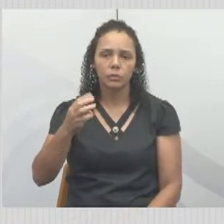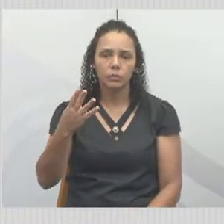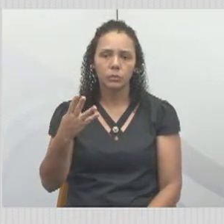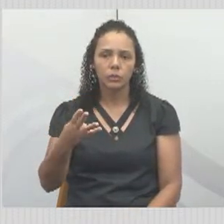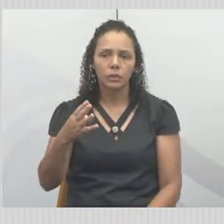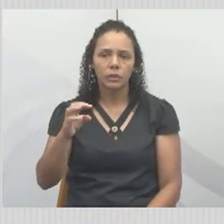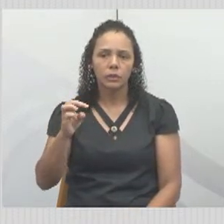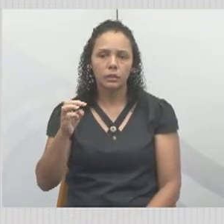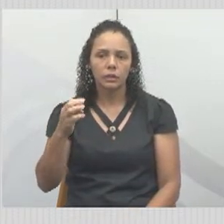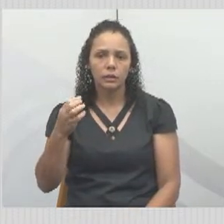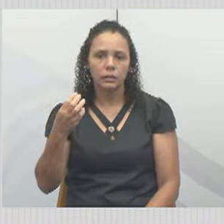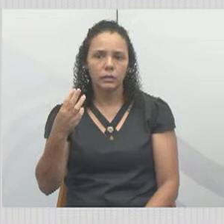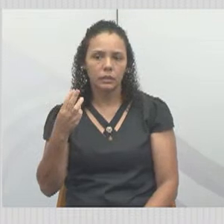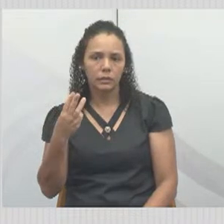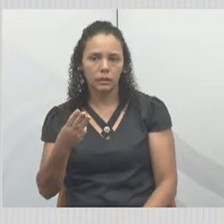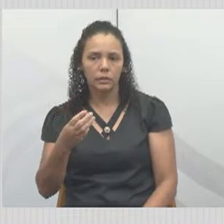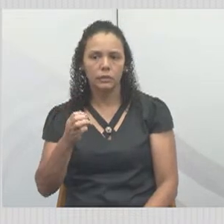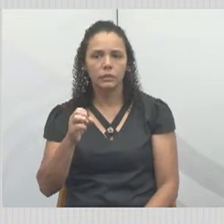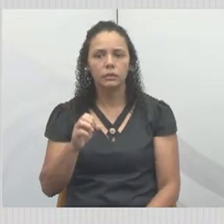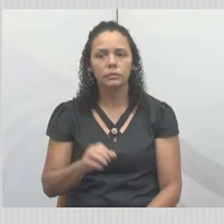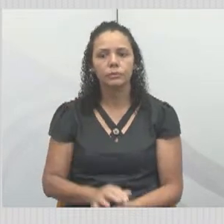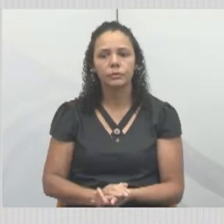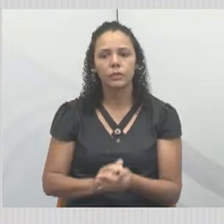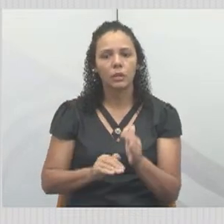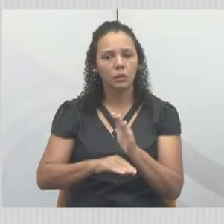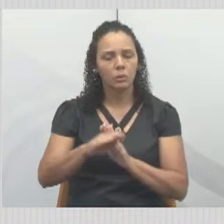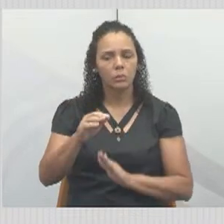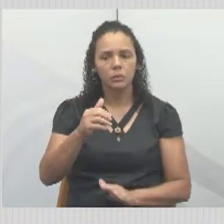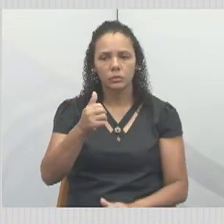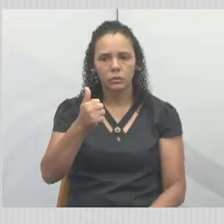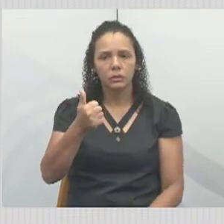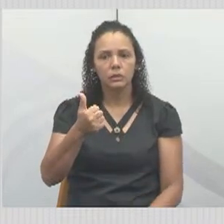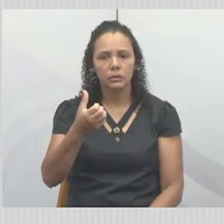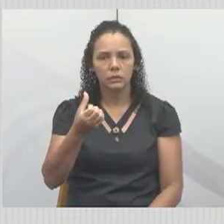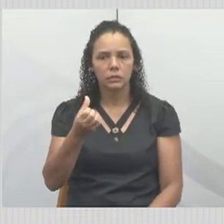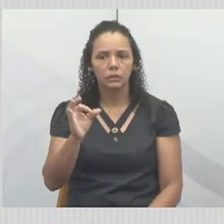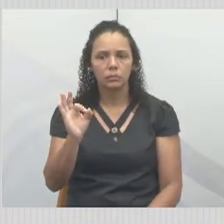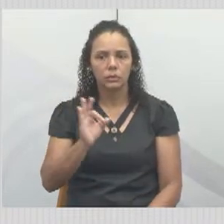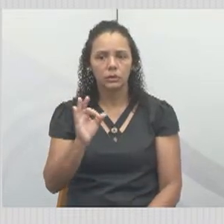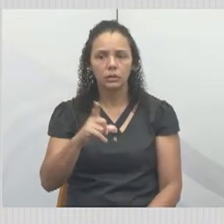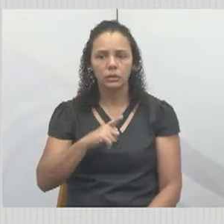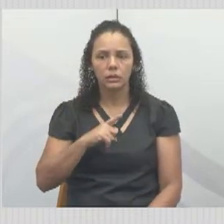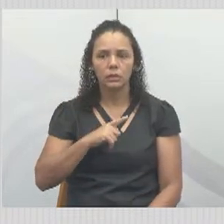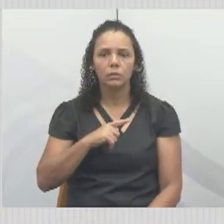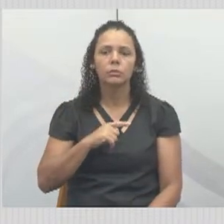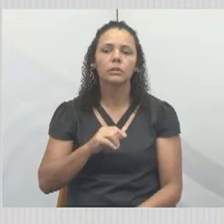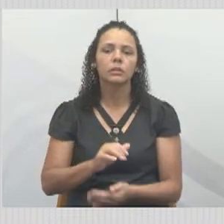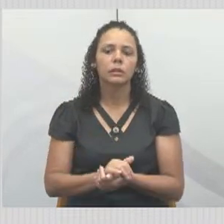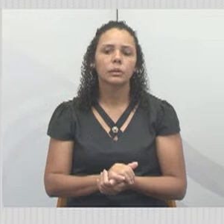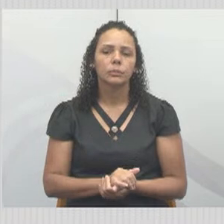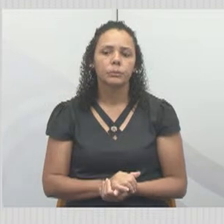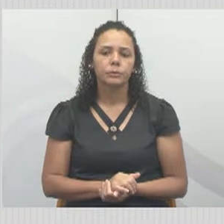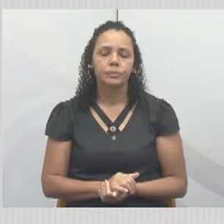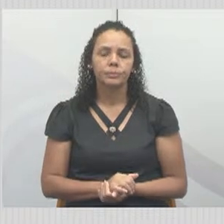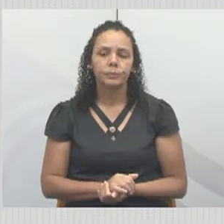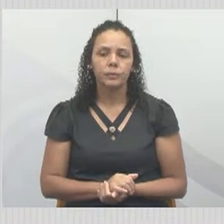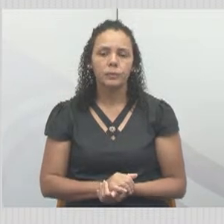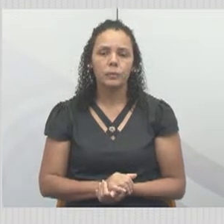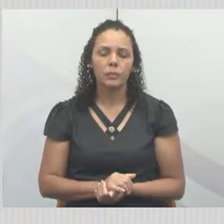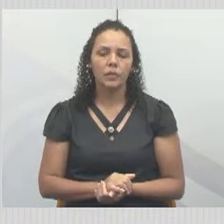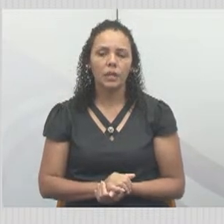LOA de 2024, 5 milhões, um aumento de 16%, e aqui a gente tem atividades de reassentamento